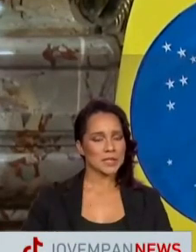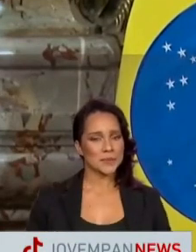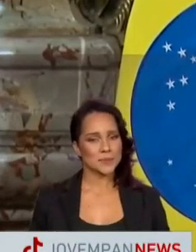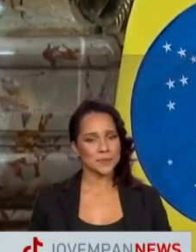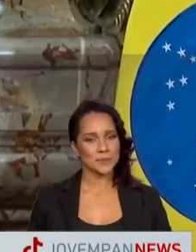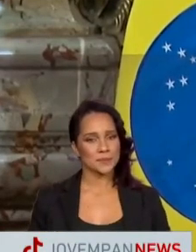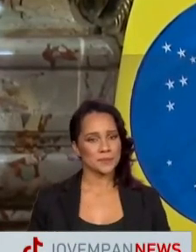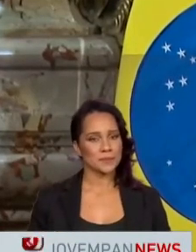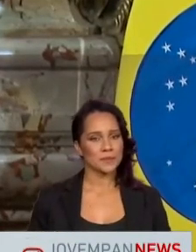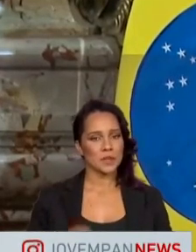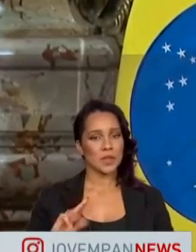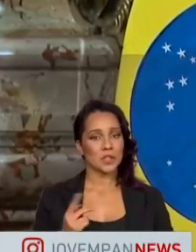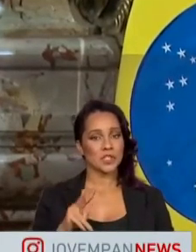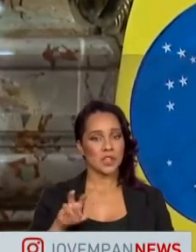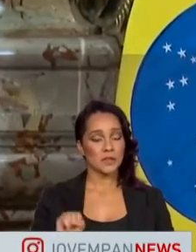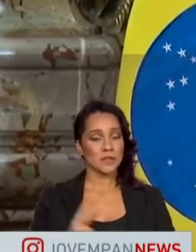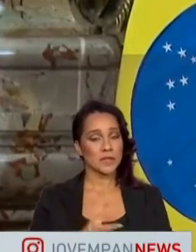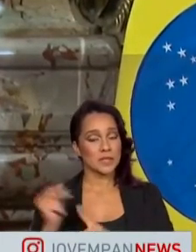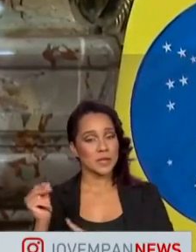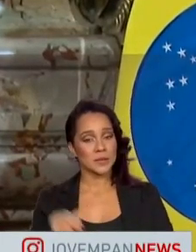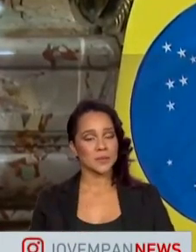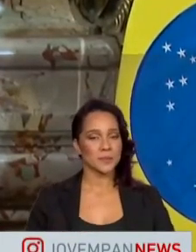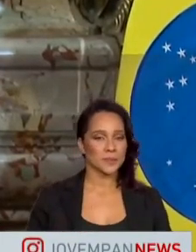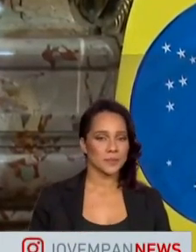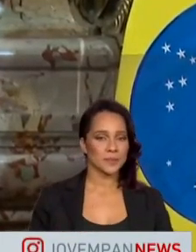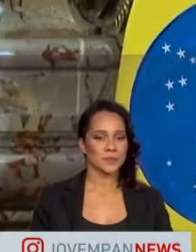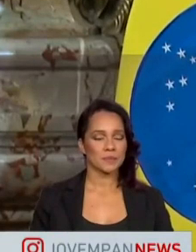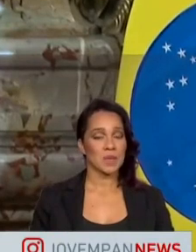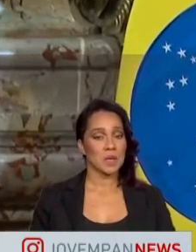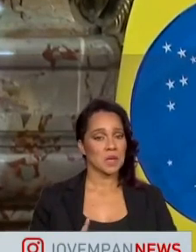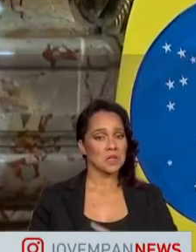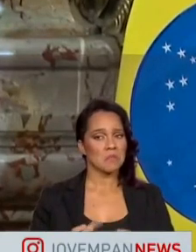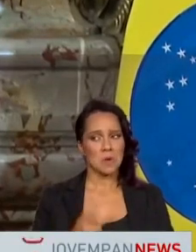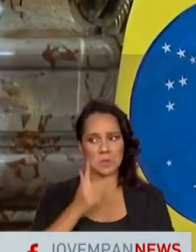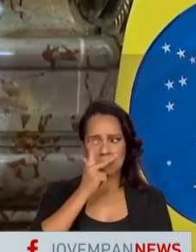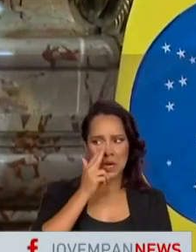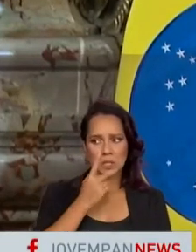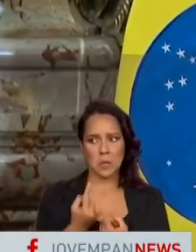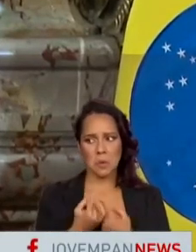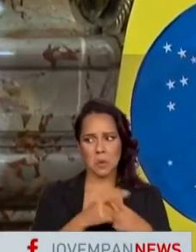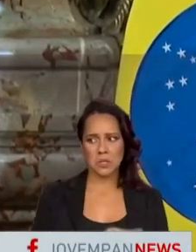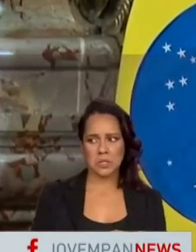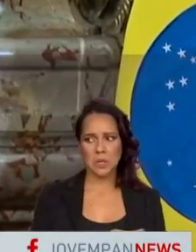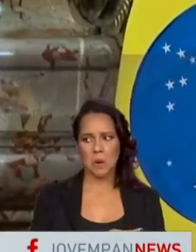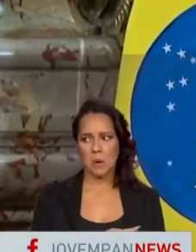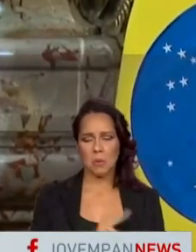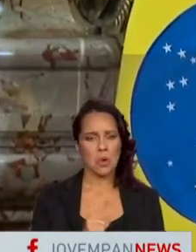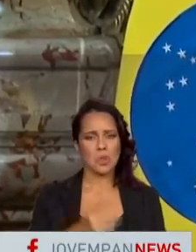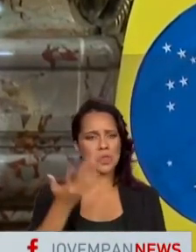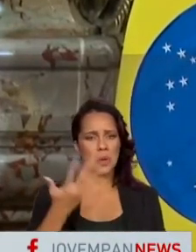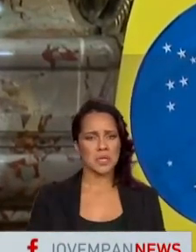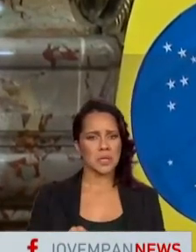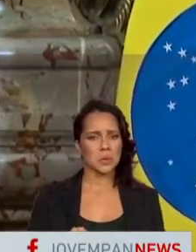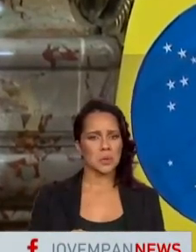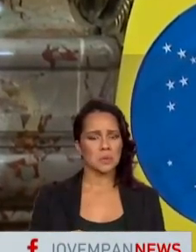um referêndum. O Chávez ganhou. Já Chávez ganhou. E depois me parece que a oposição não